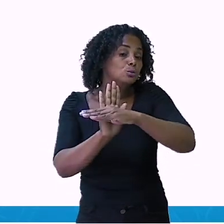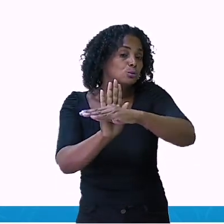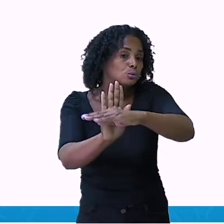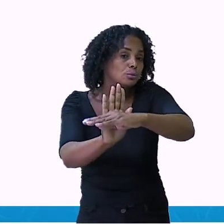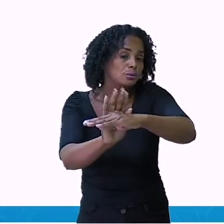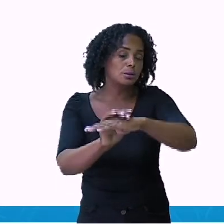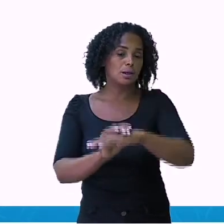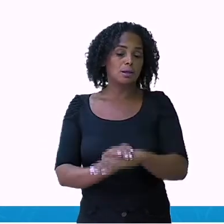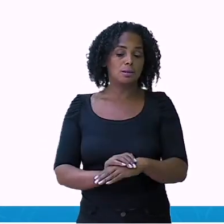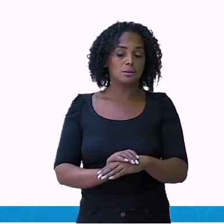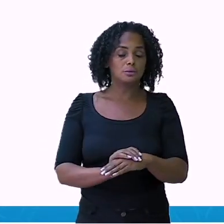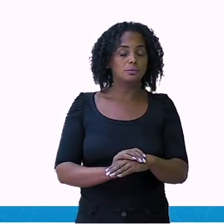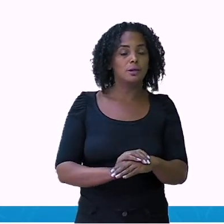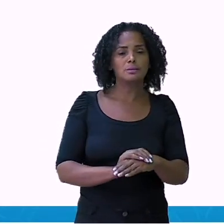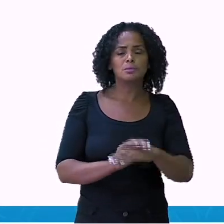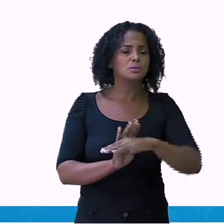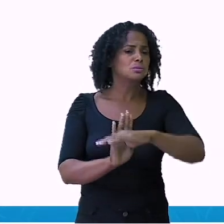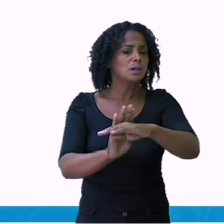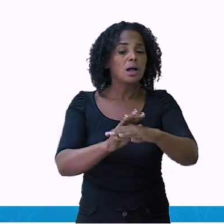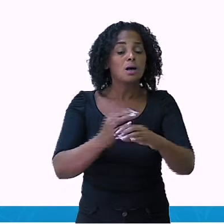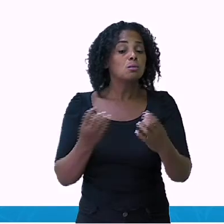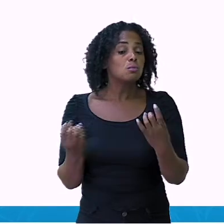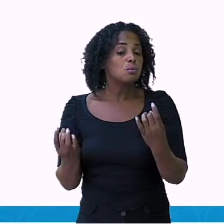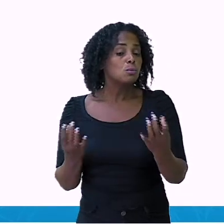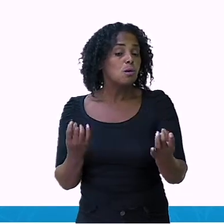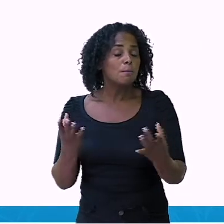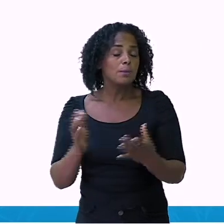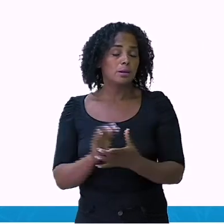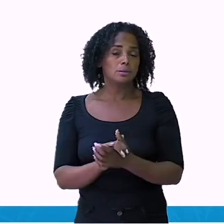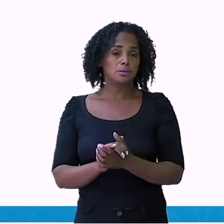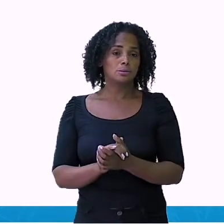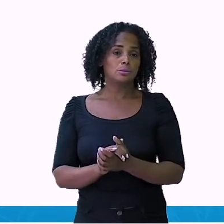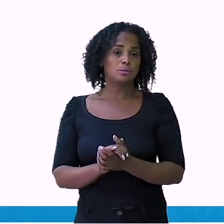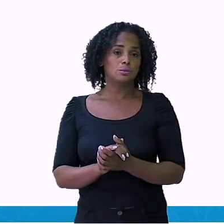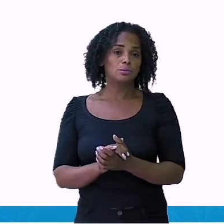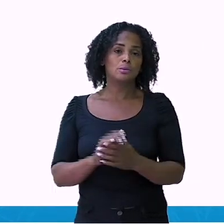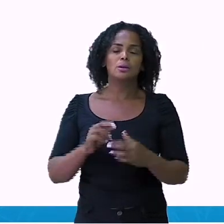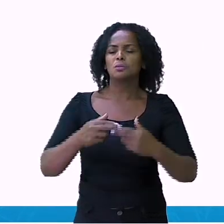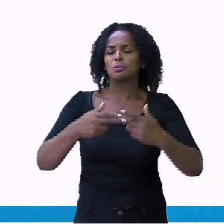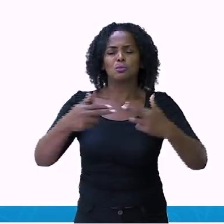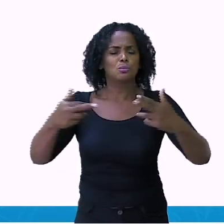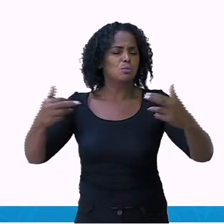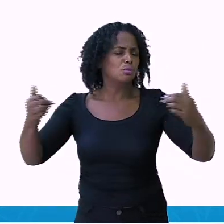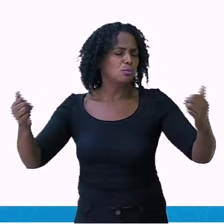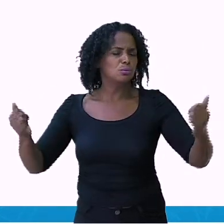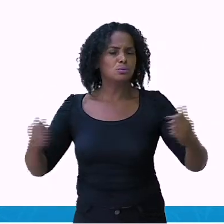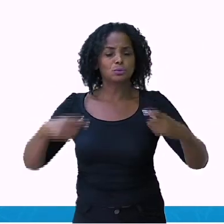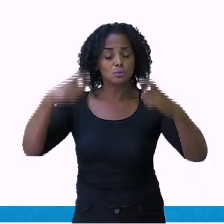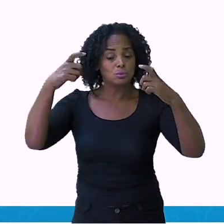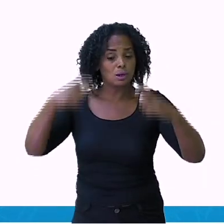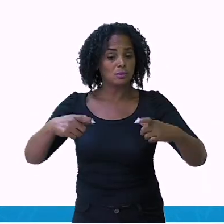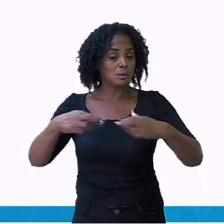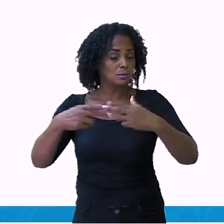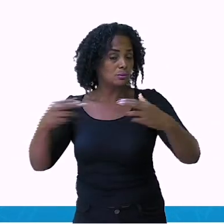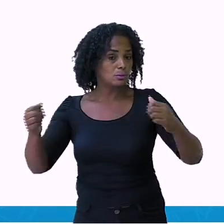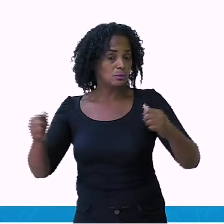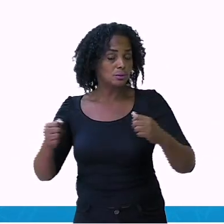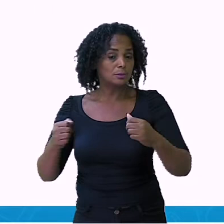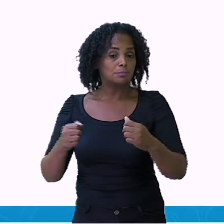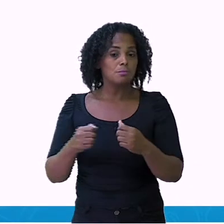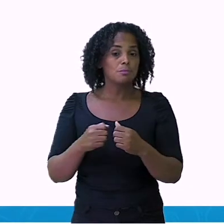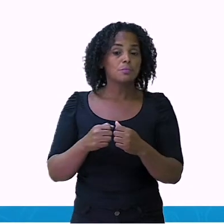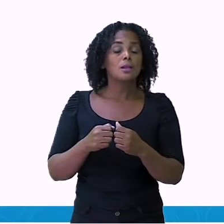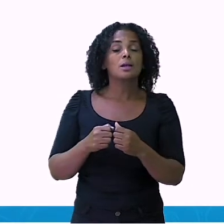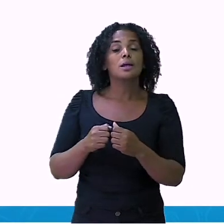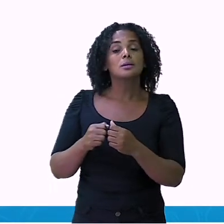onda de comércio, mesmo que seja em pequenos locais. Então, dentre outros também coisas que a zona urbana,